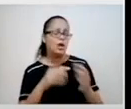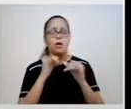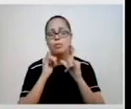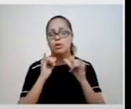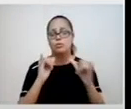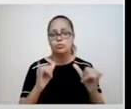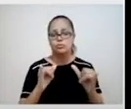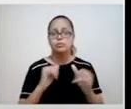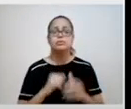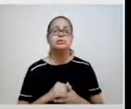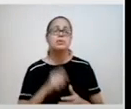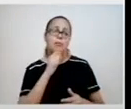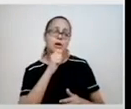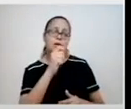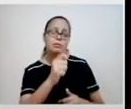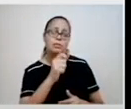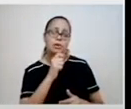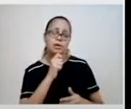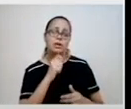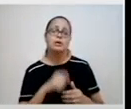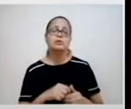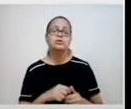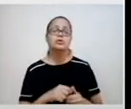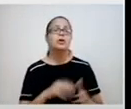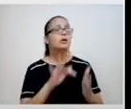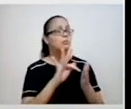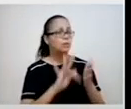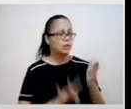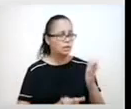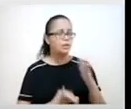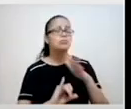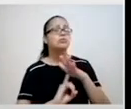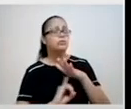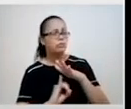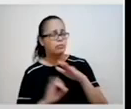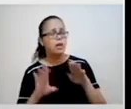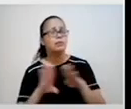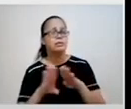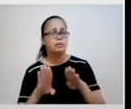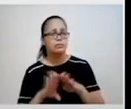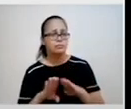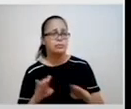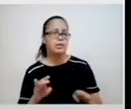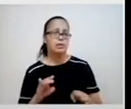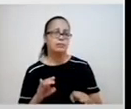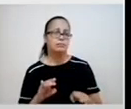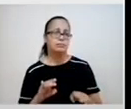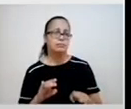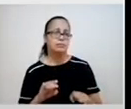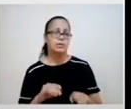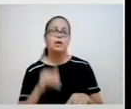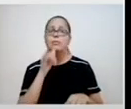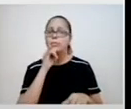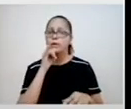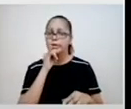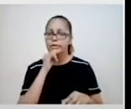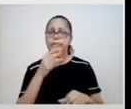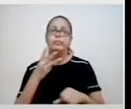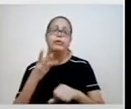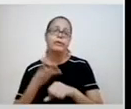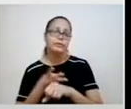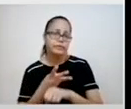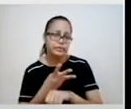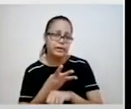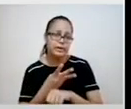reportagem, são textos formais. Mas eu vou encontrar também textos informais, um bilhete, texto das redes sociais, por exemplo, do